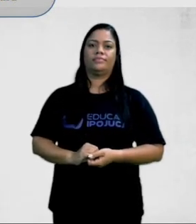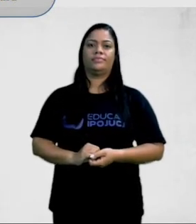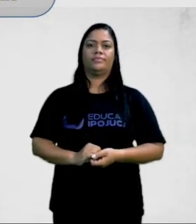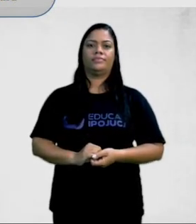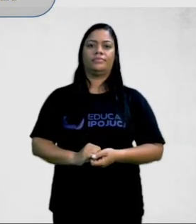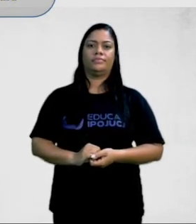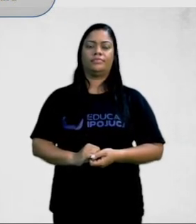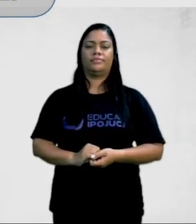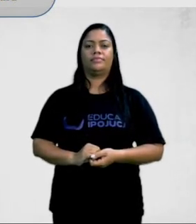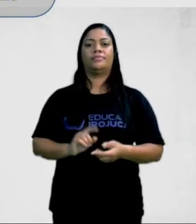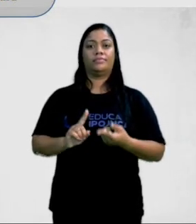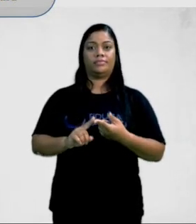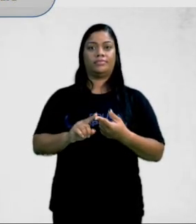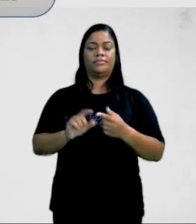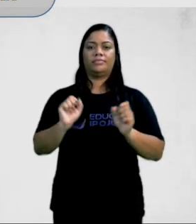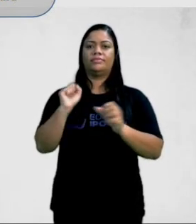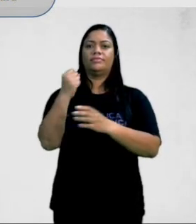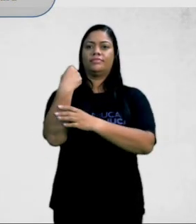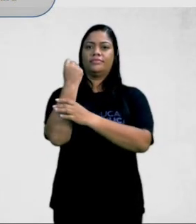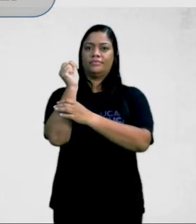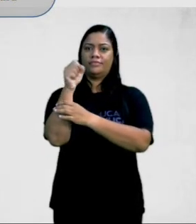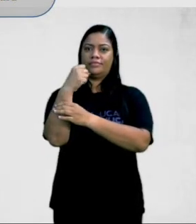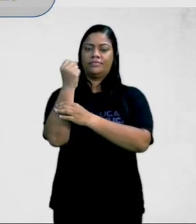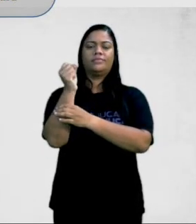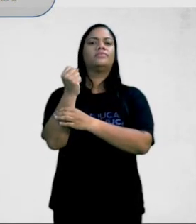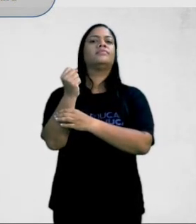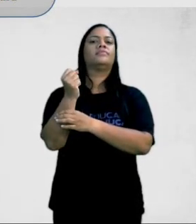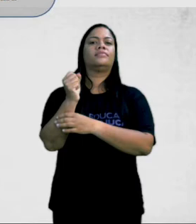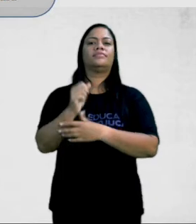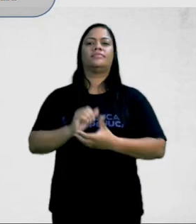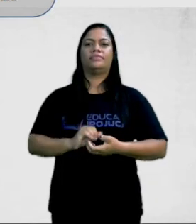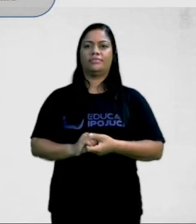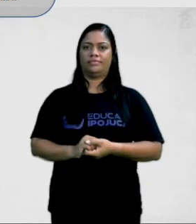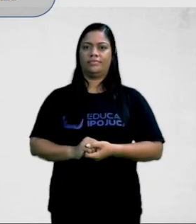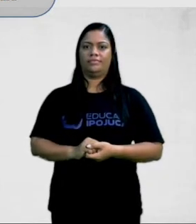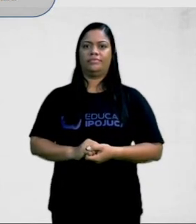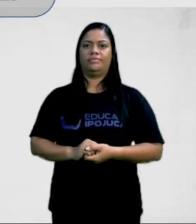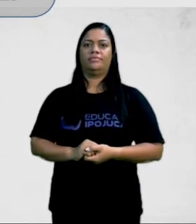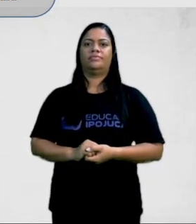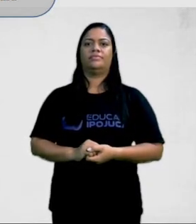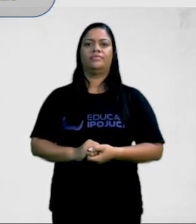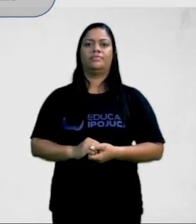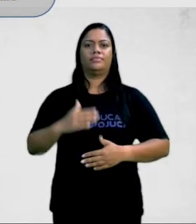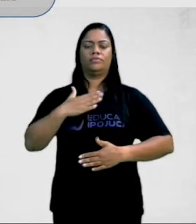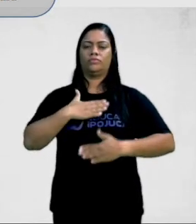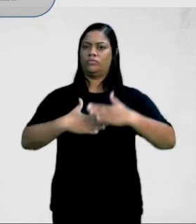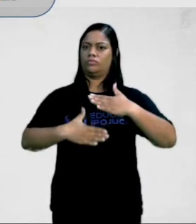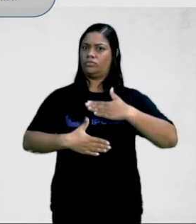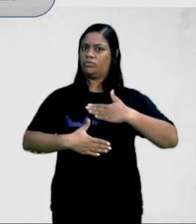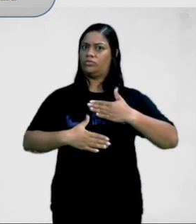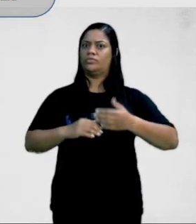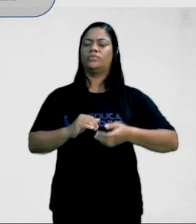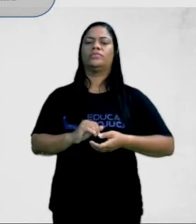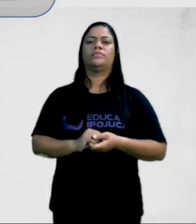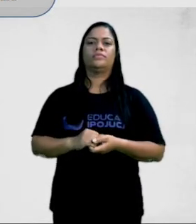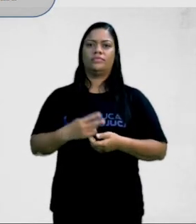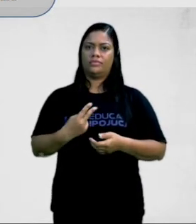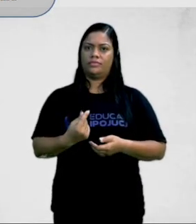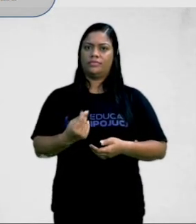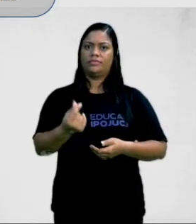ginástica fisioterápica, né? Reeducação postural, postura global, isotretting e